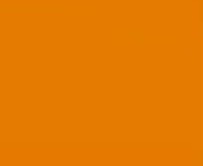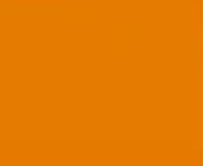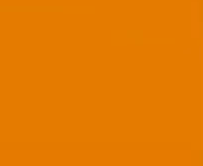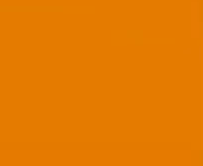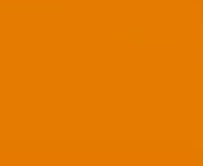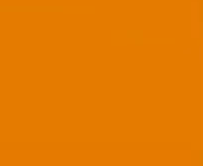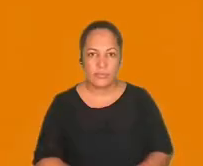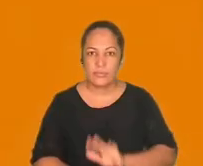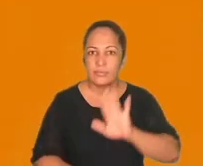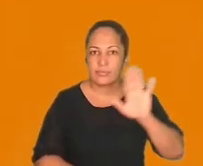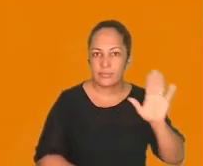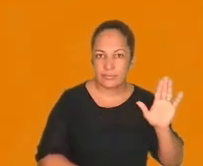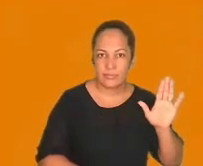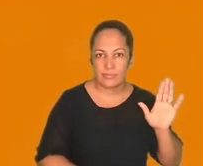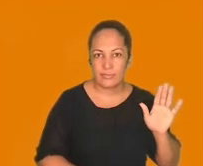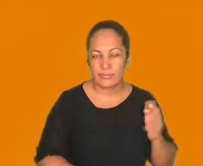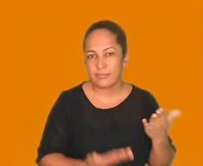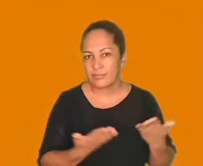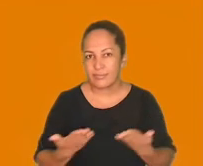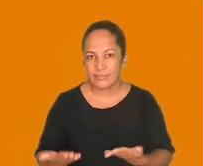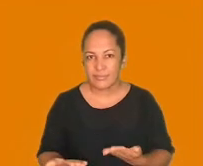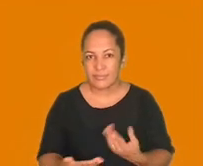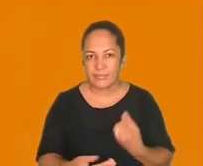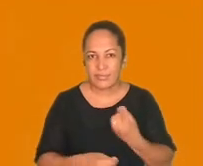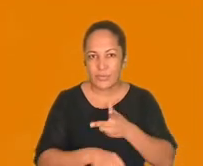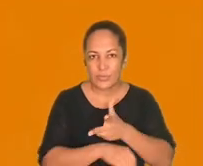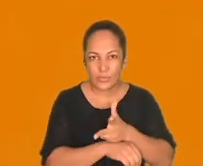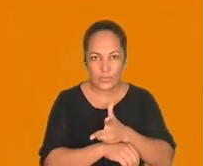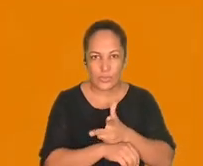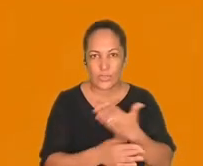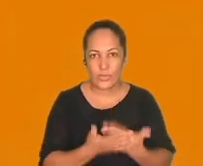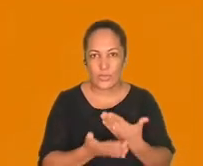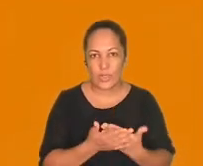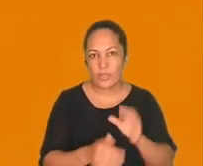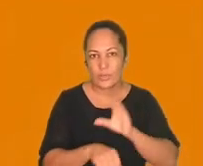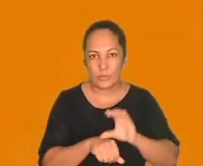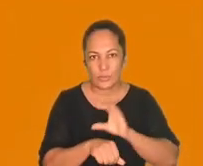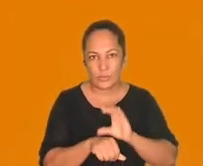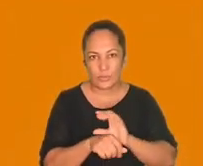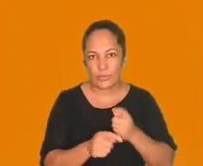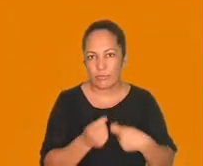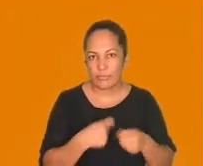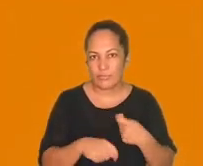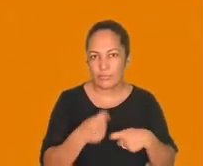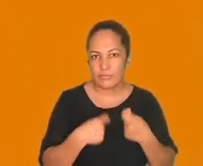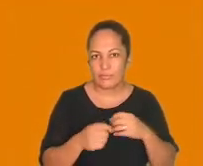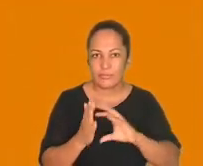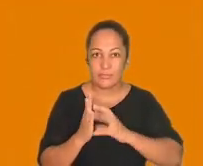Fala galera, sejam bem-vindos a mais uma videoaula do nosso curso de Administrador de Banco de